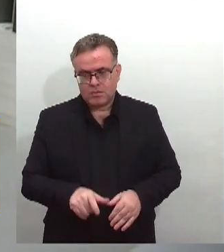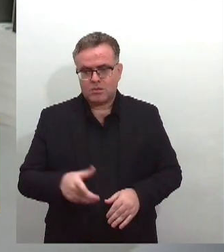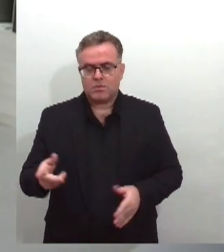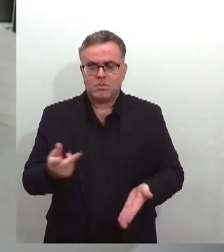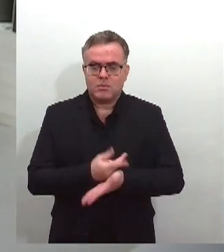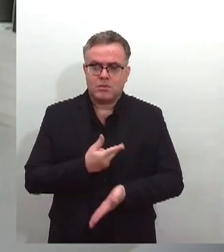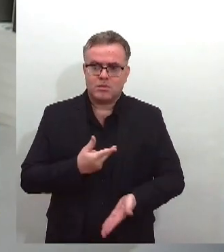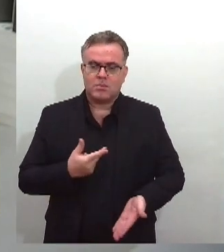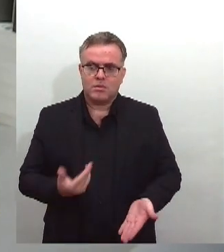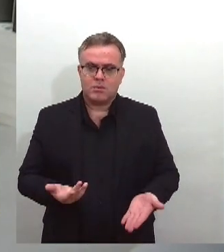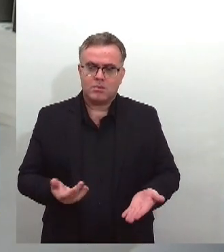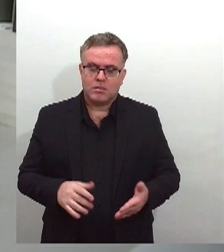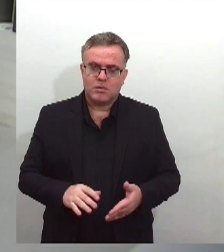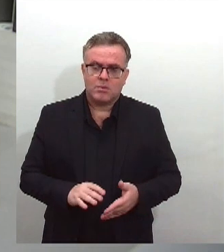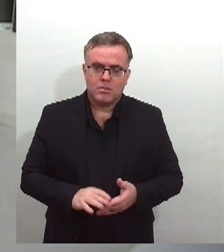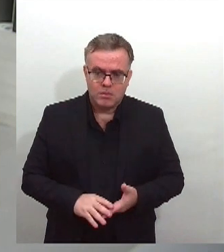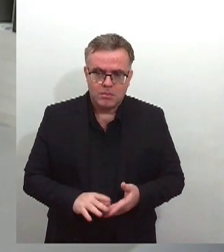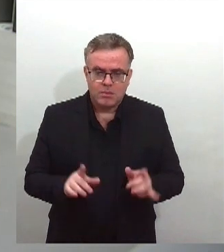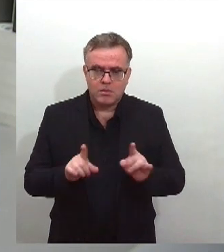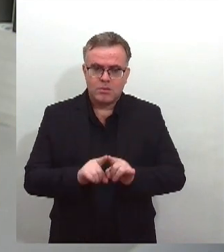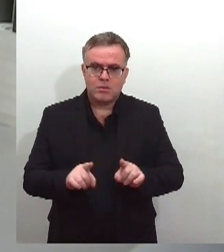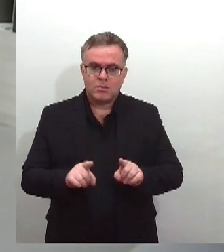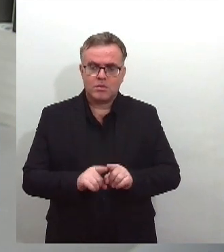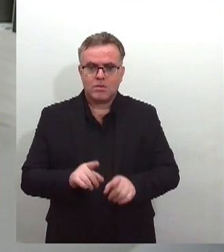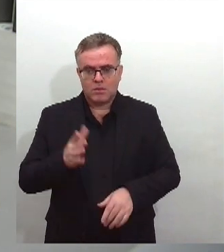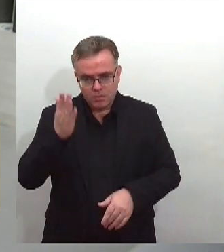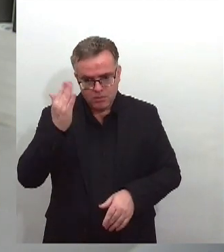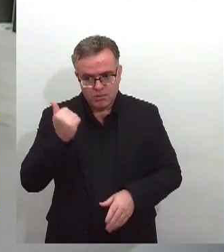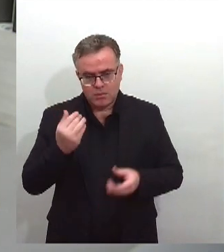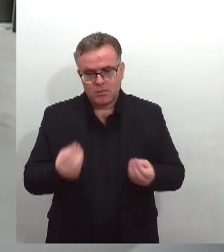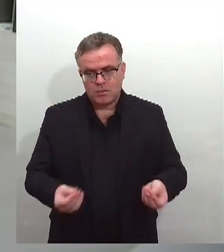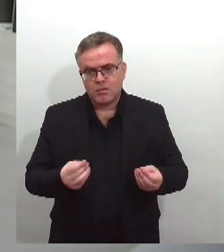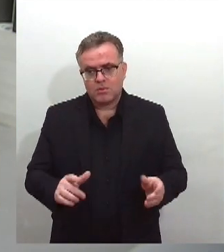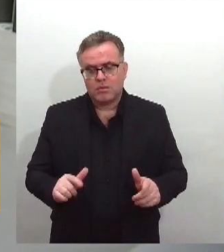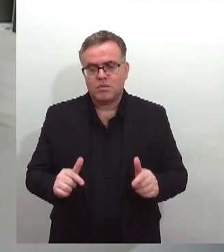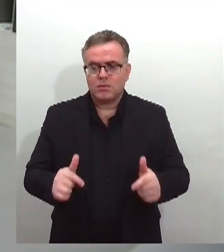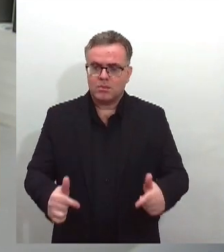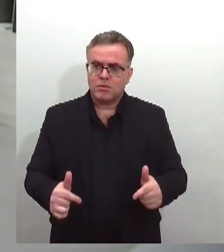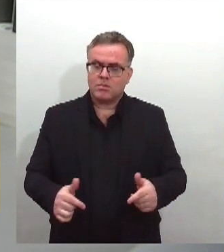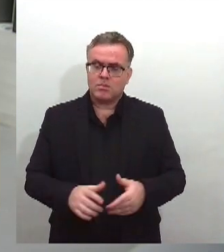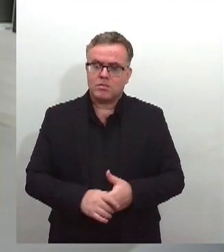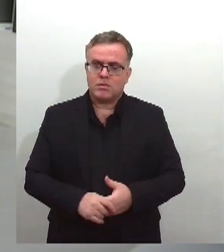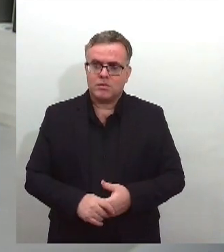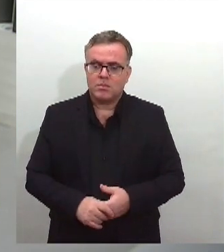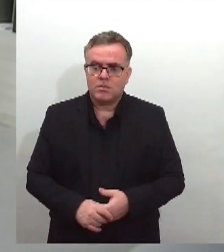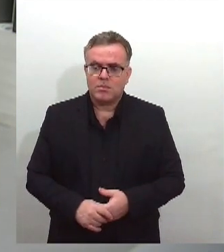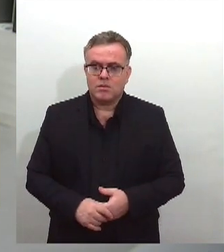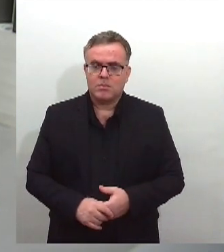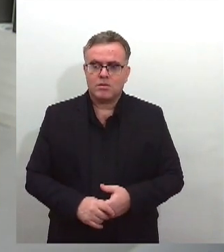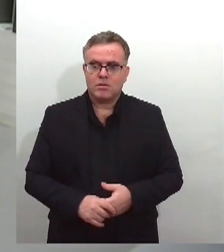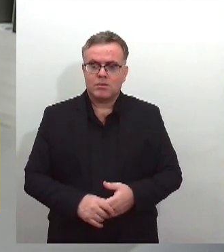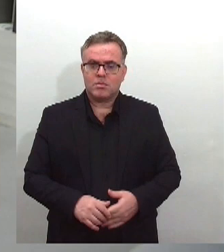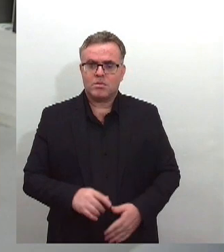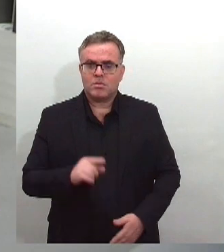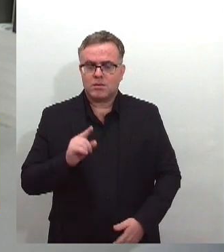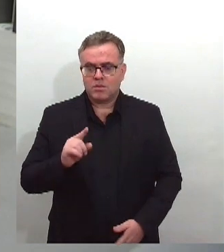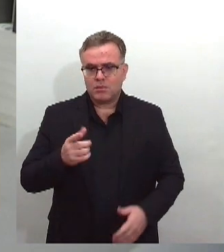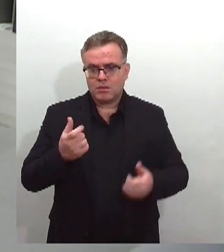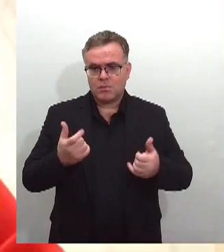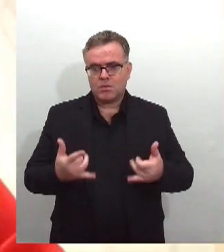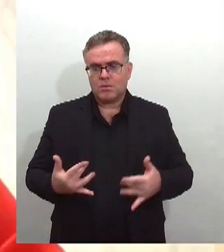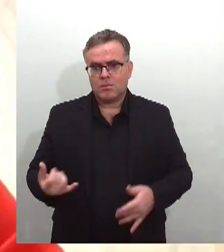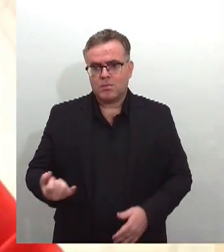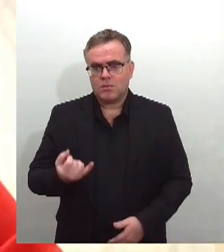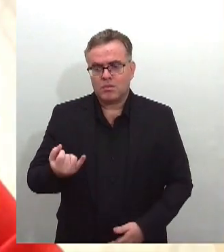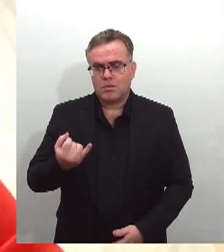inserida e também saiba dar o primeiro passo. Sim, Denise, você falou uma coisa fundamental aí agora. Porque nem sempre